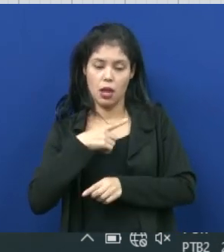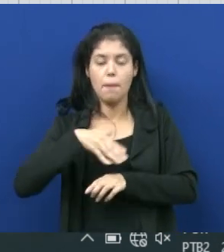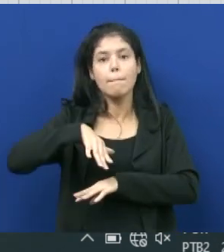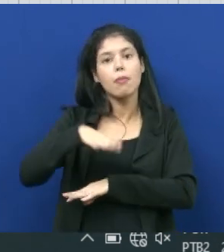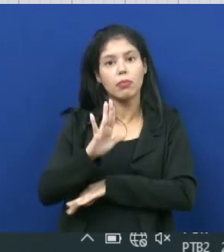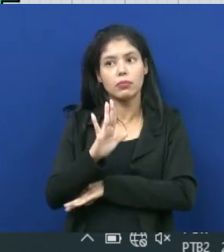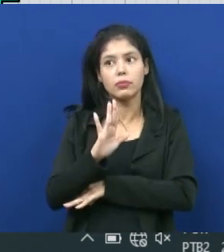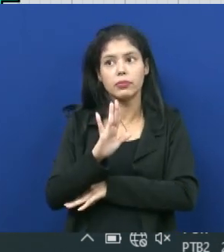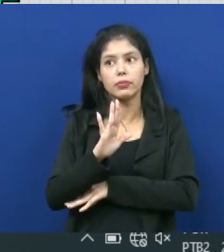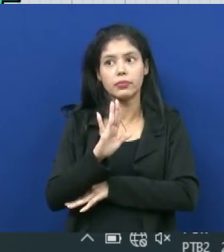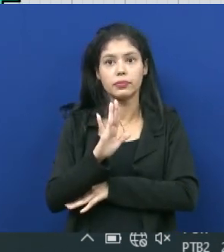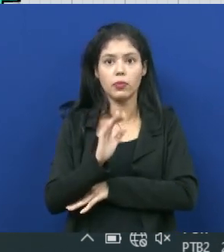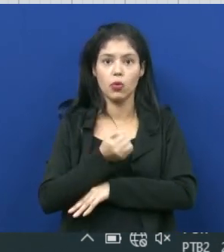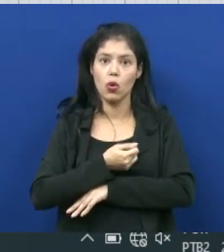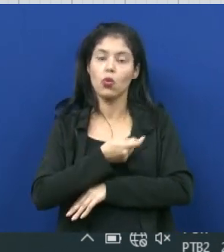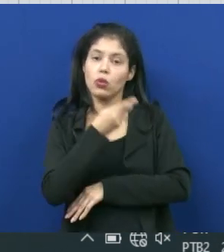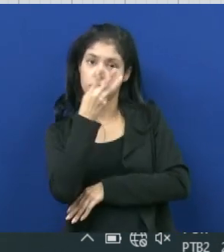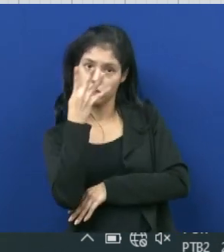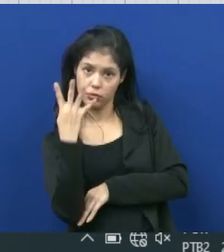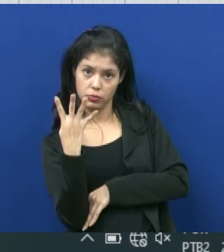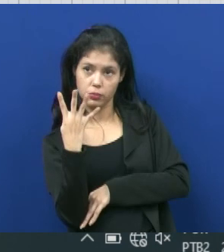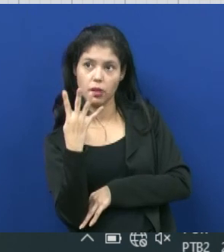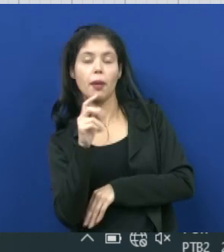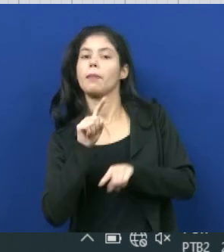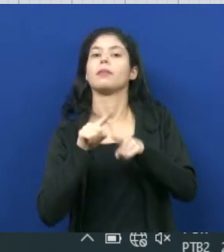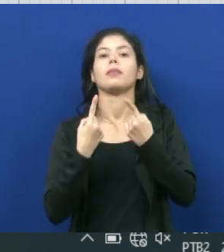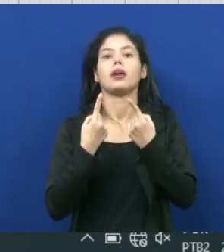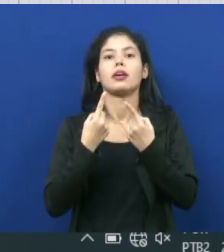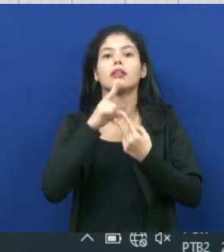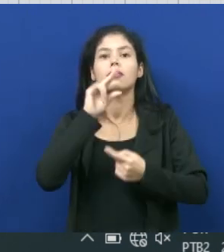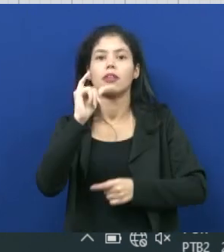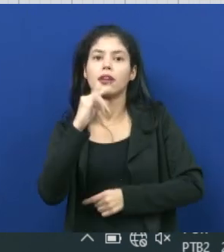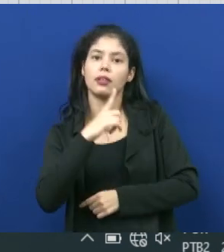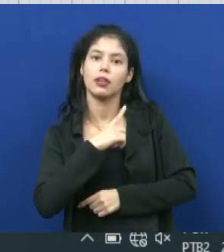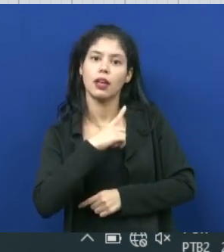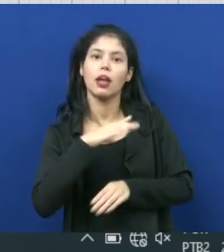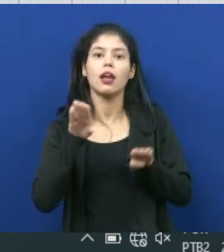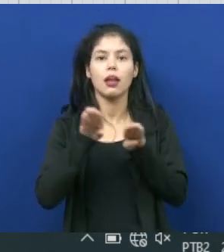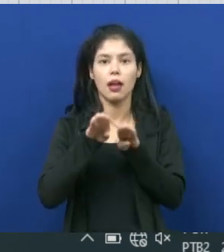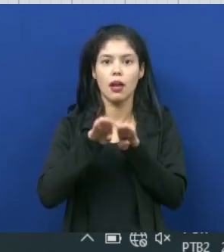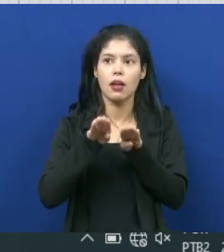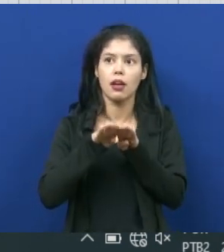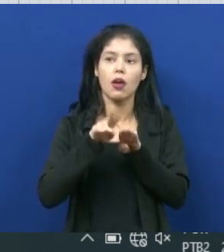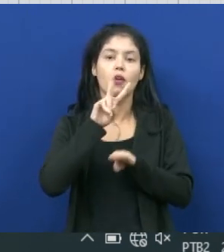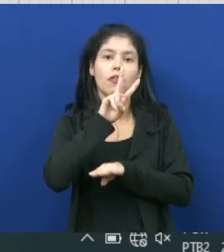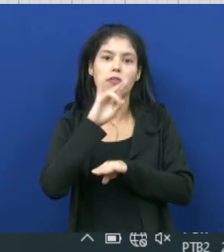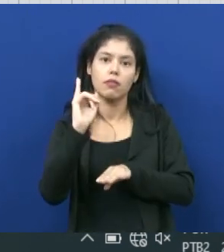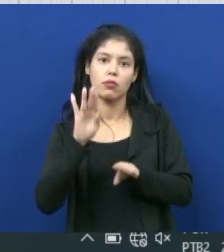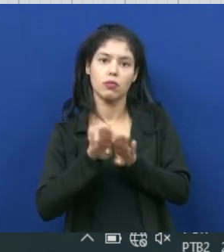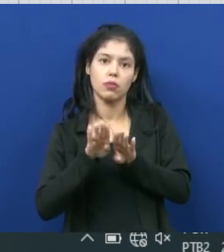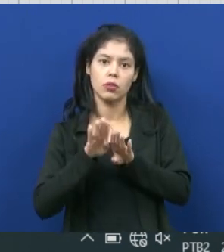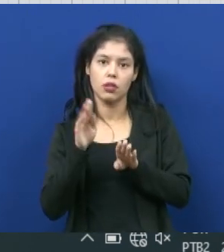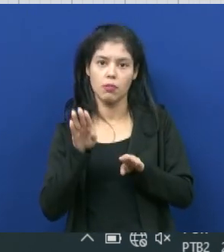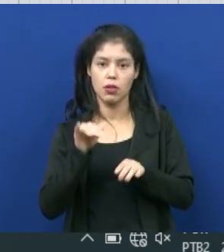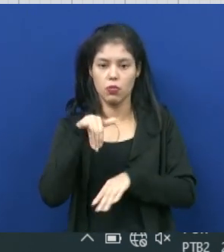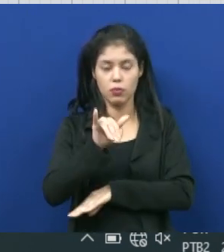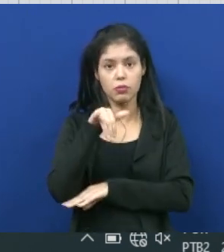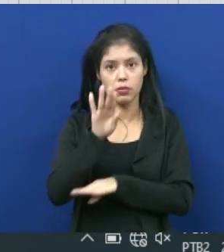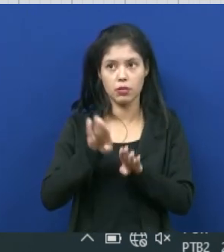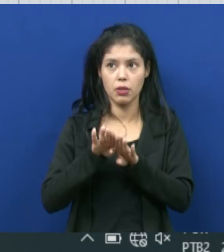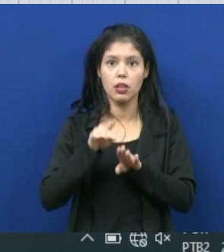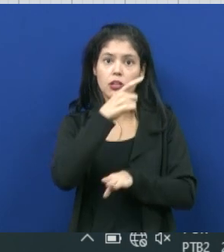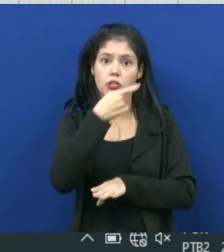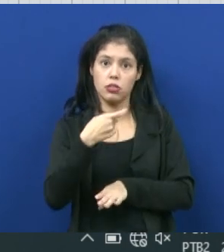aumento os valores de x, mais também aumenta os valores de y. Por exemplo, se x for 1, o